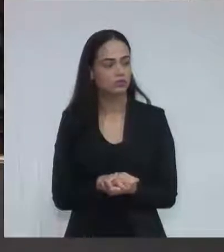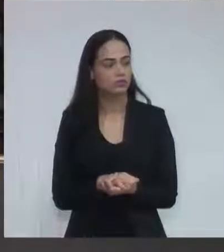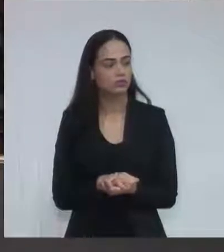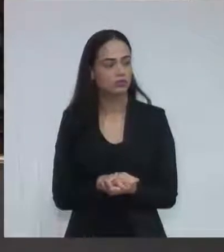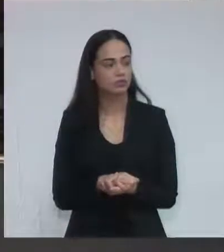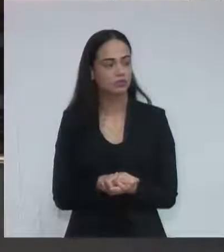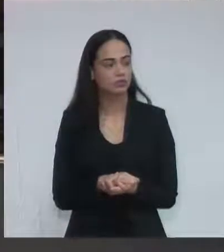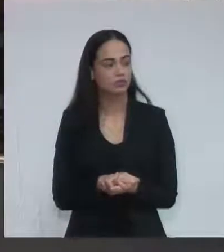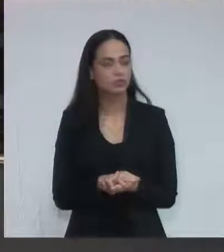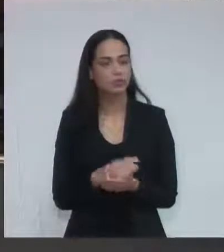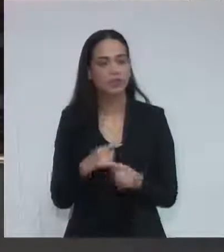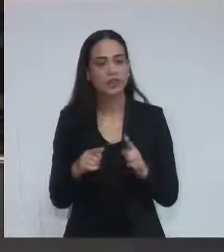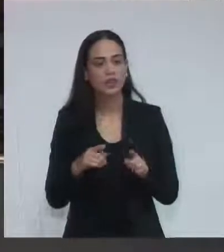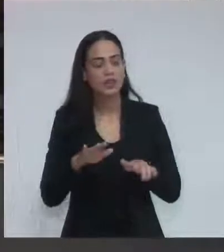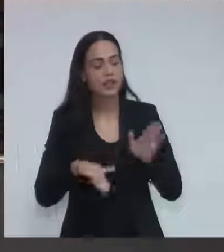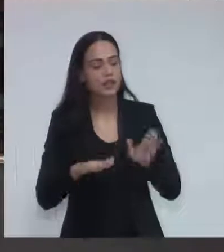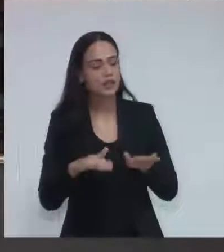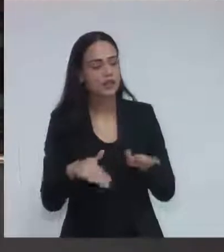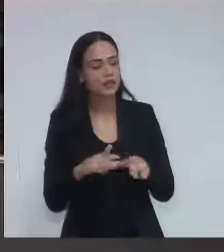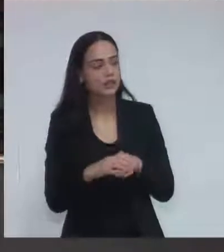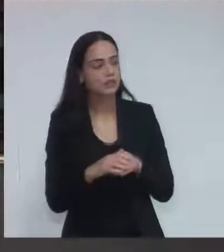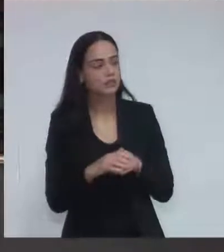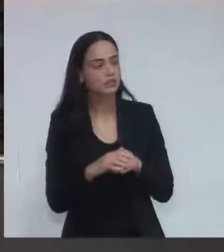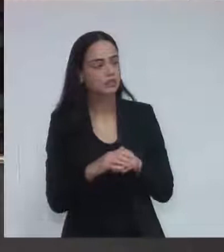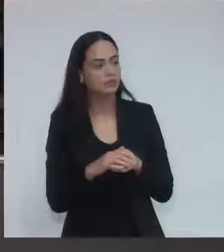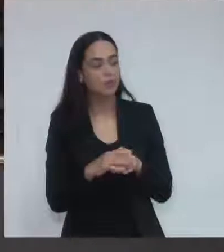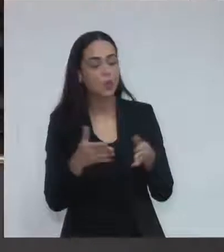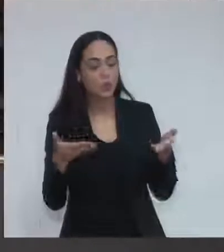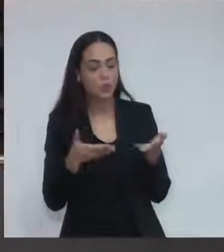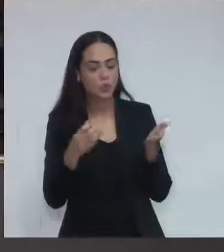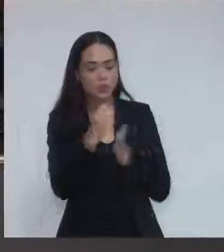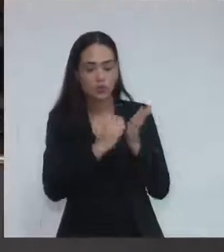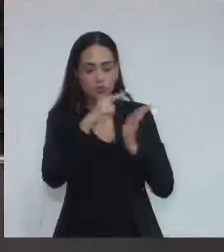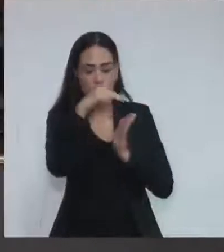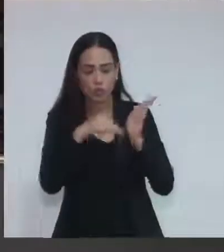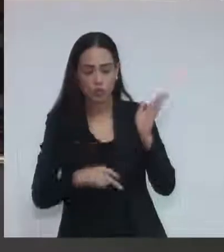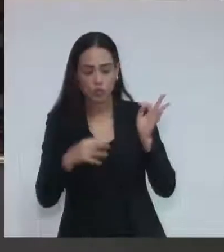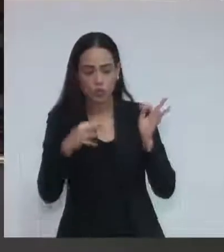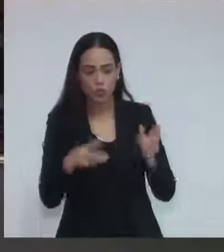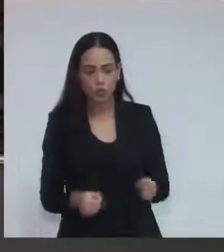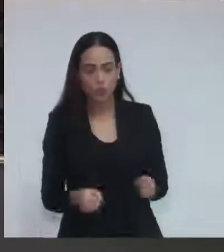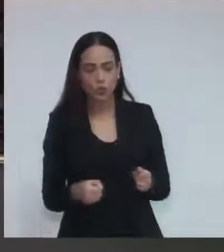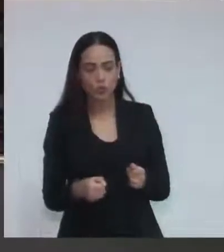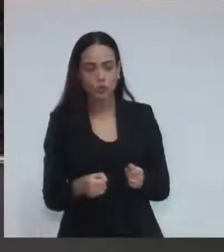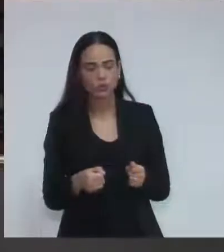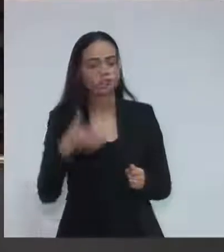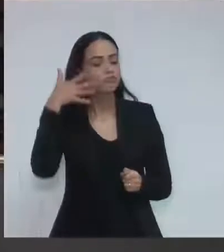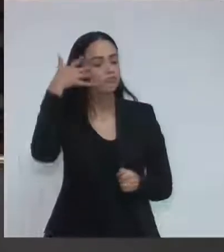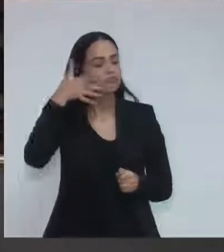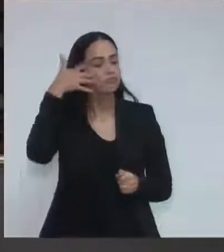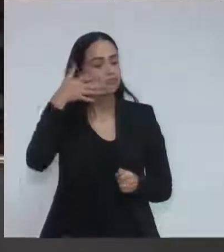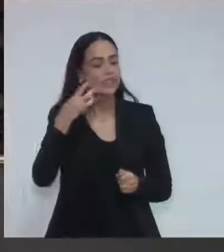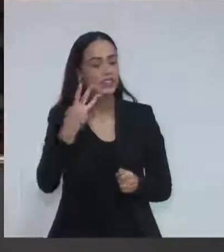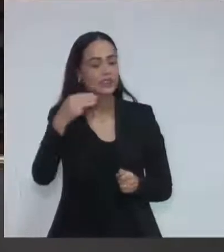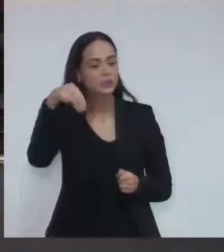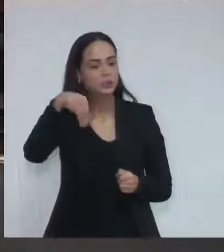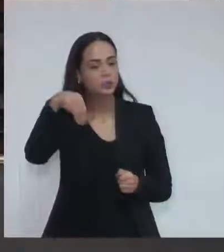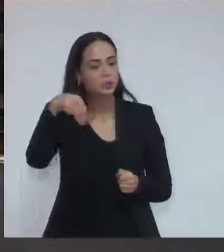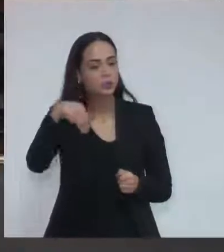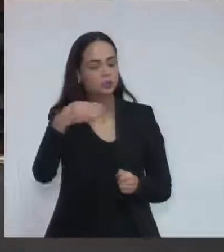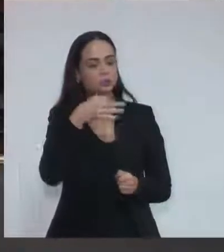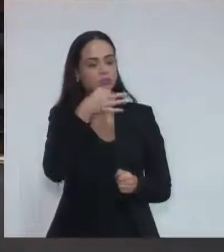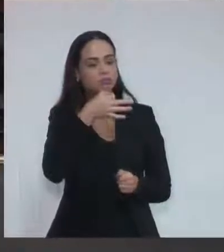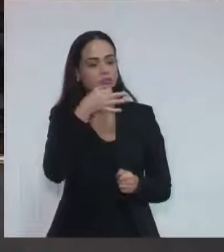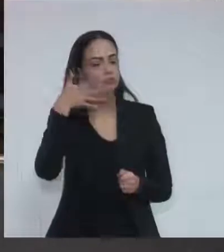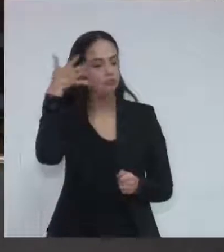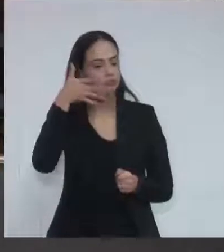para leitura posterior dos vereadores, não é lido na íntegra. Como foi lido, eu só gostaria de ter 3 minutos para colocar a posição dos vereadores. Só isso.